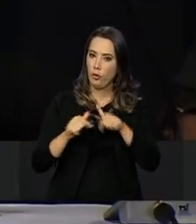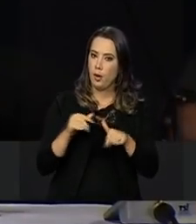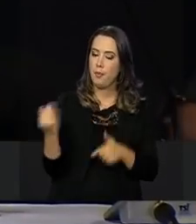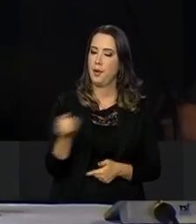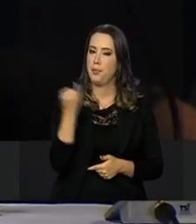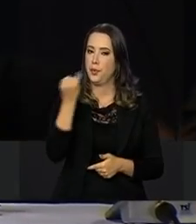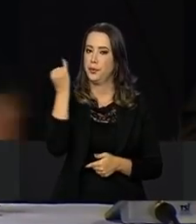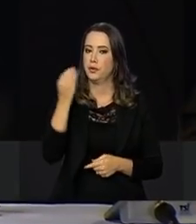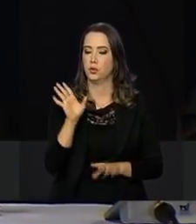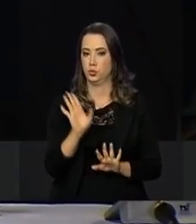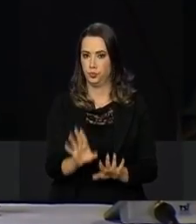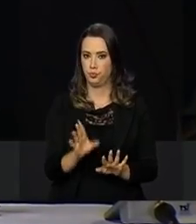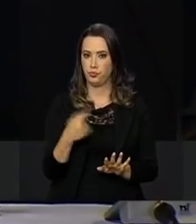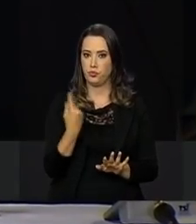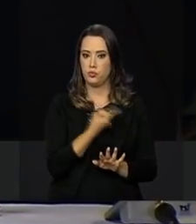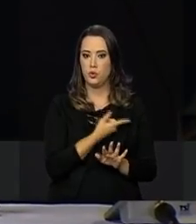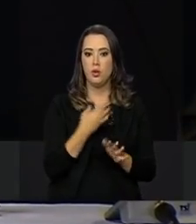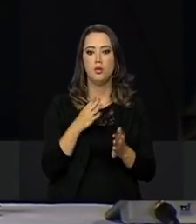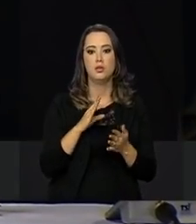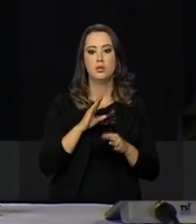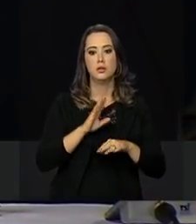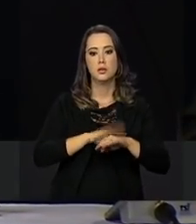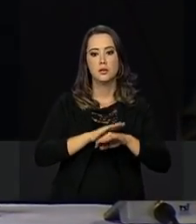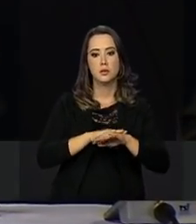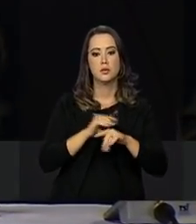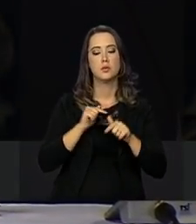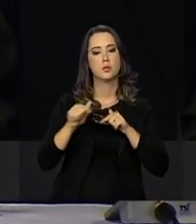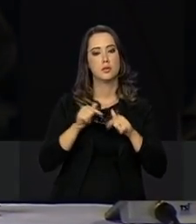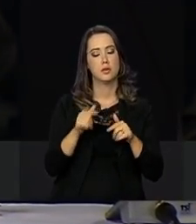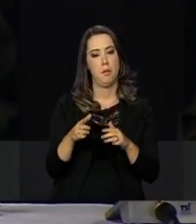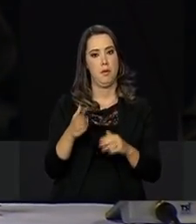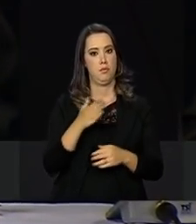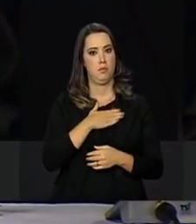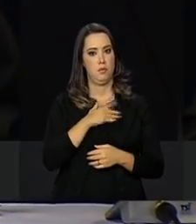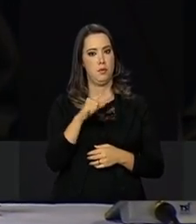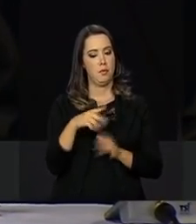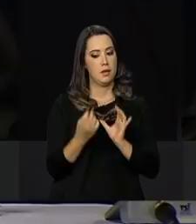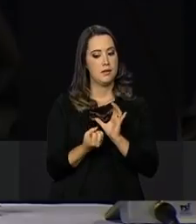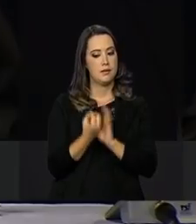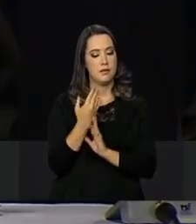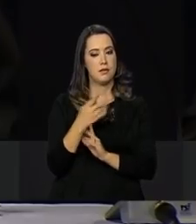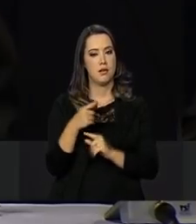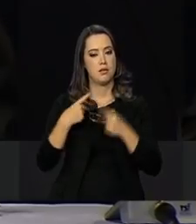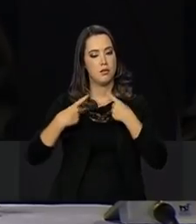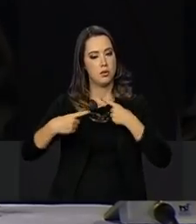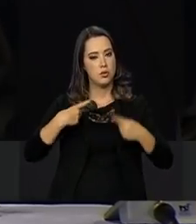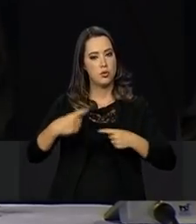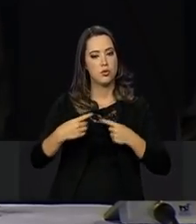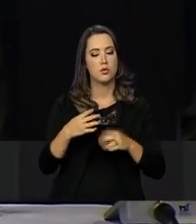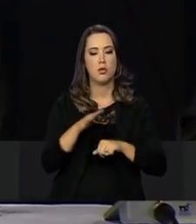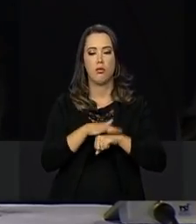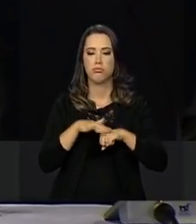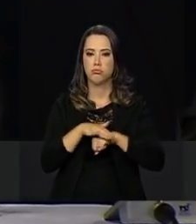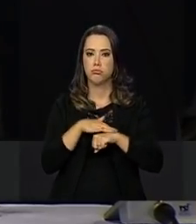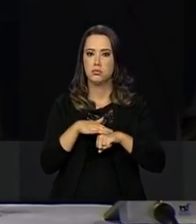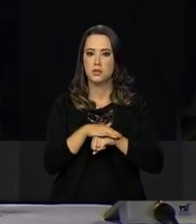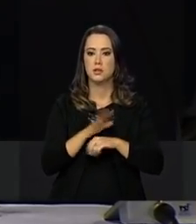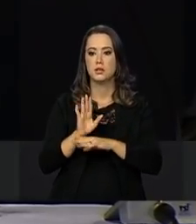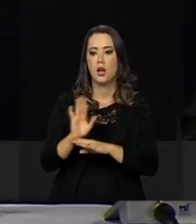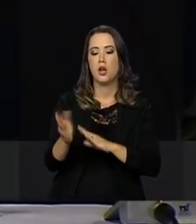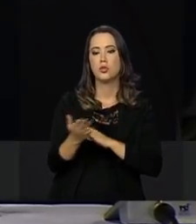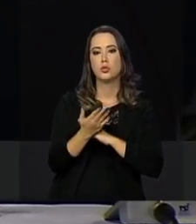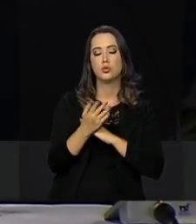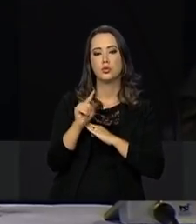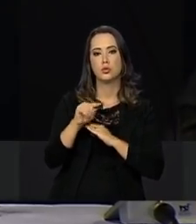dado momento, e embora o ato tenha sido meu, mas foi fruto da concepção, da discussão, da conversa, da